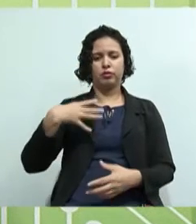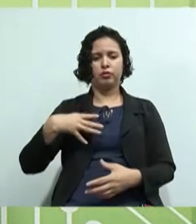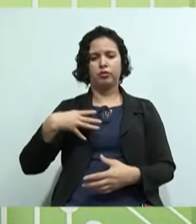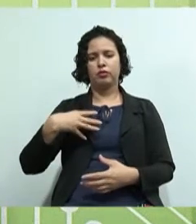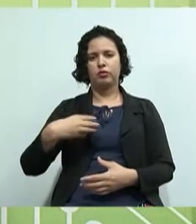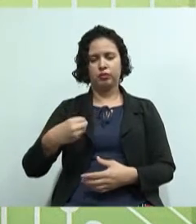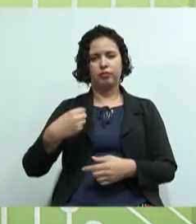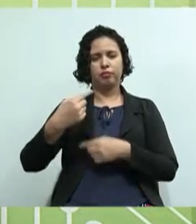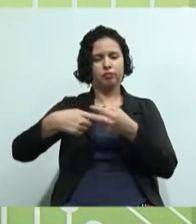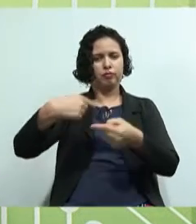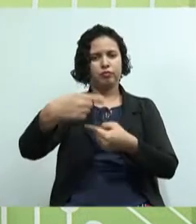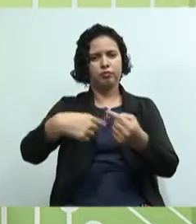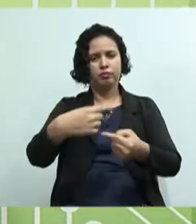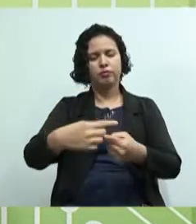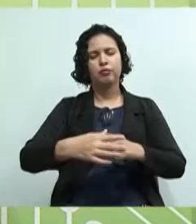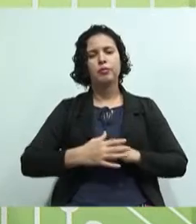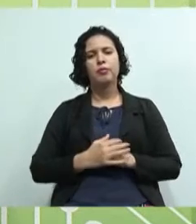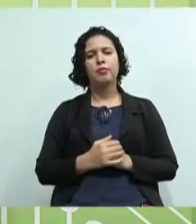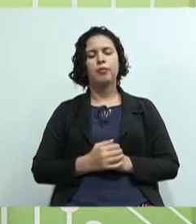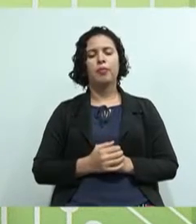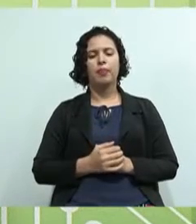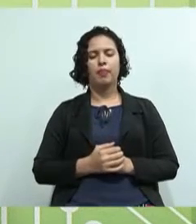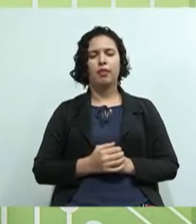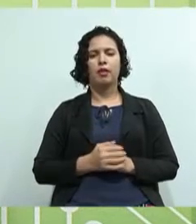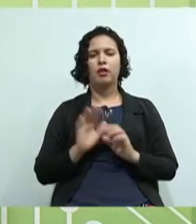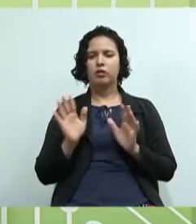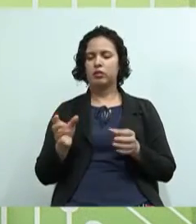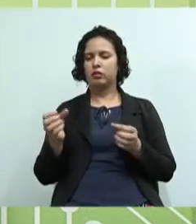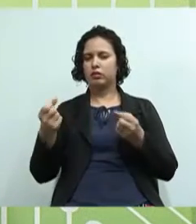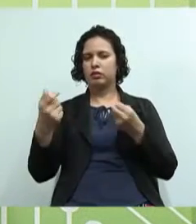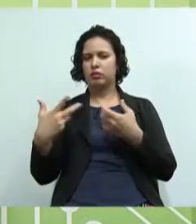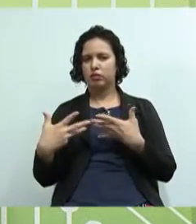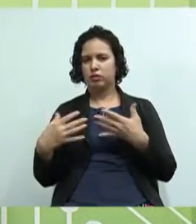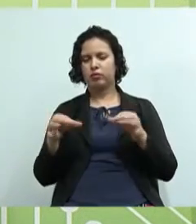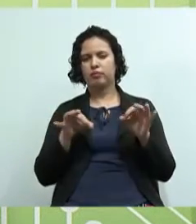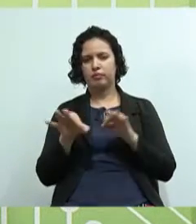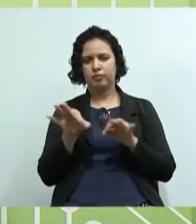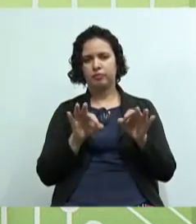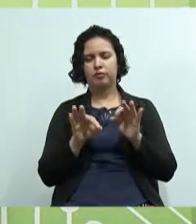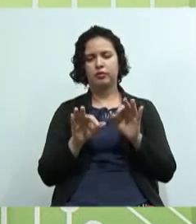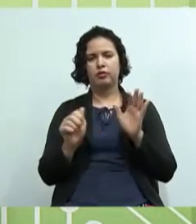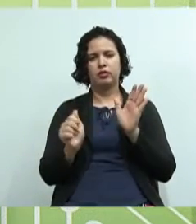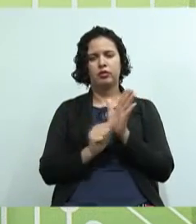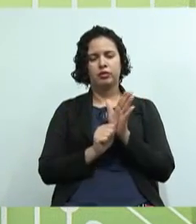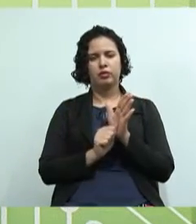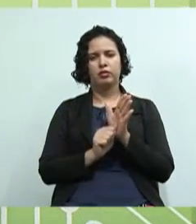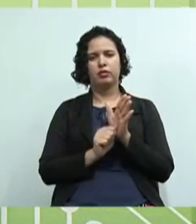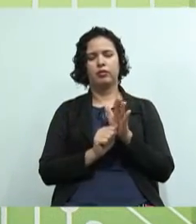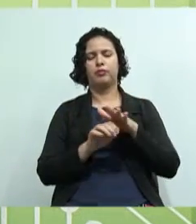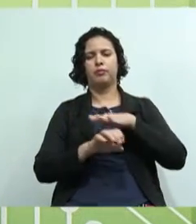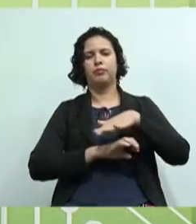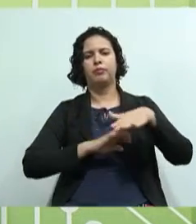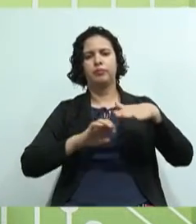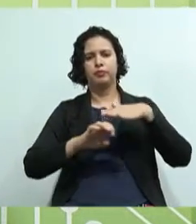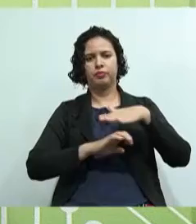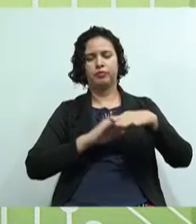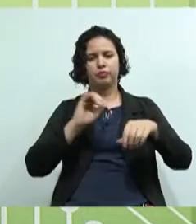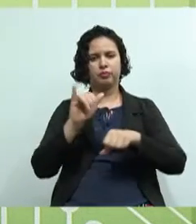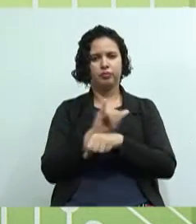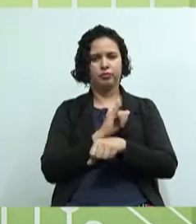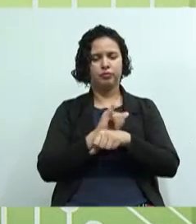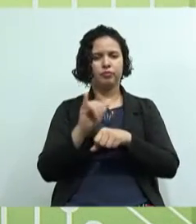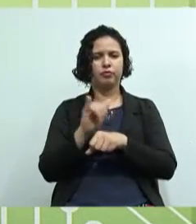querido, nós falamos então planejamento, a identidade organizacional, das estratégias organizacionais,